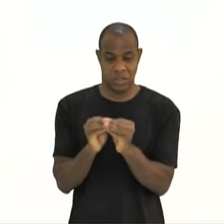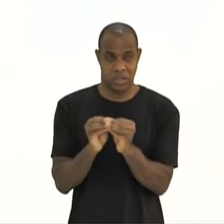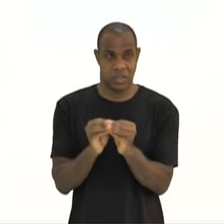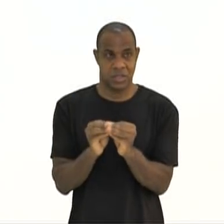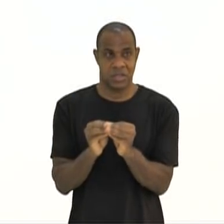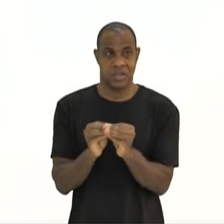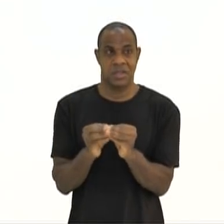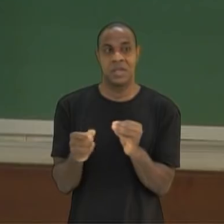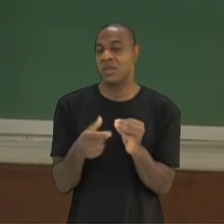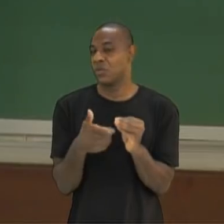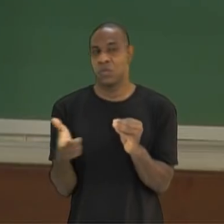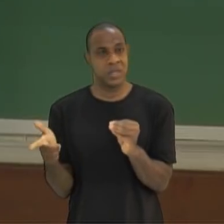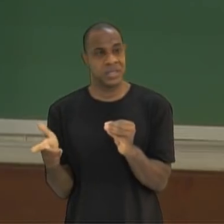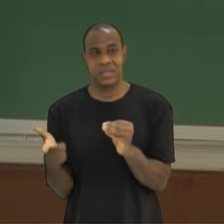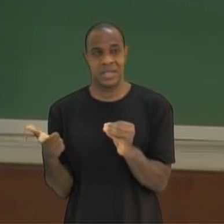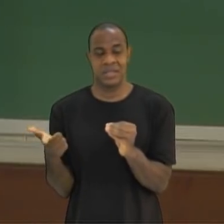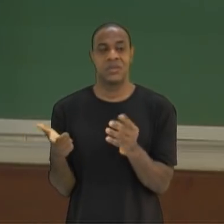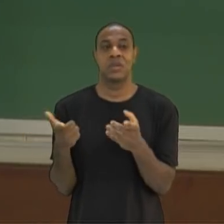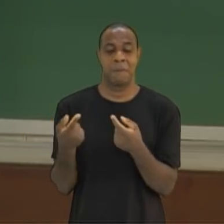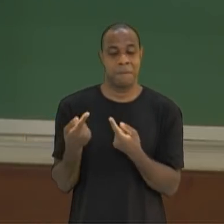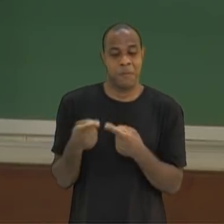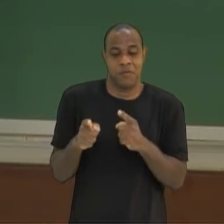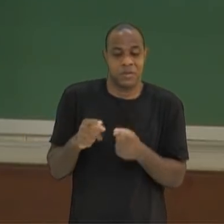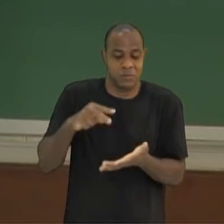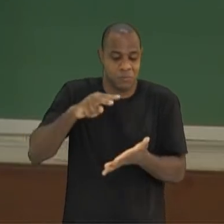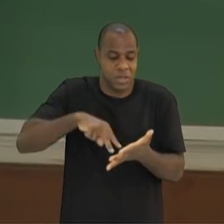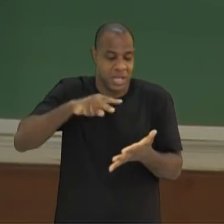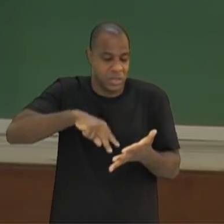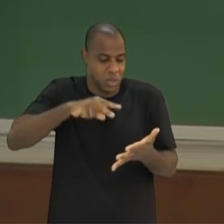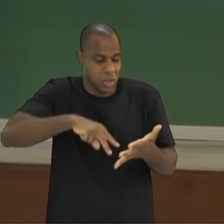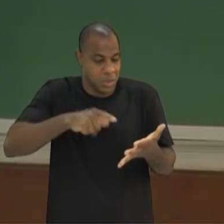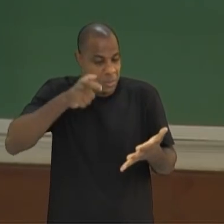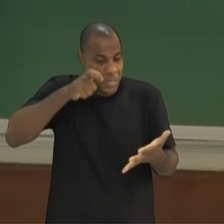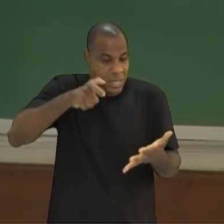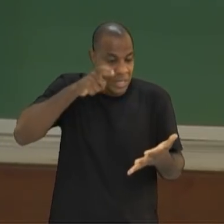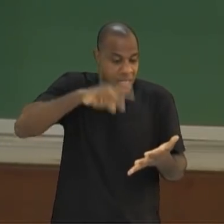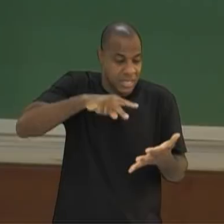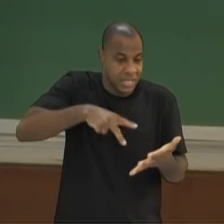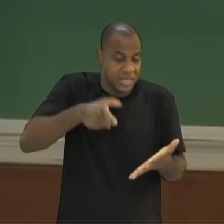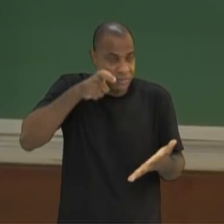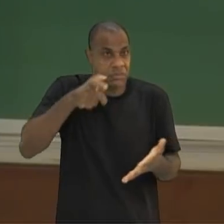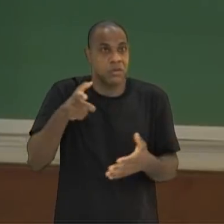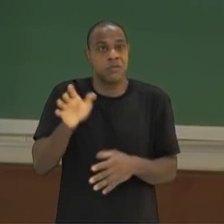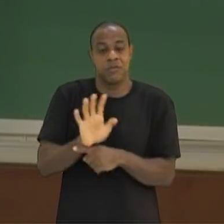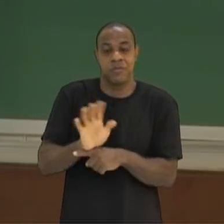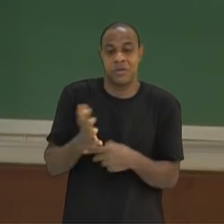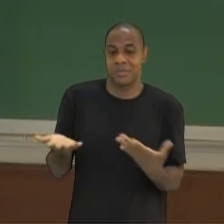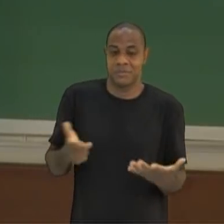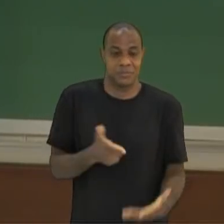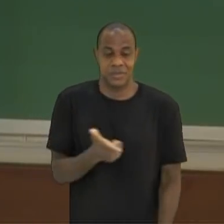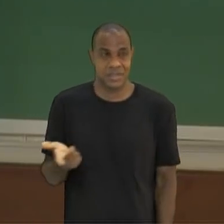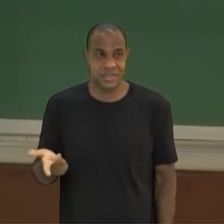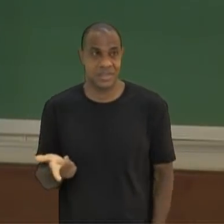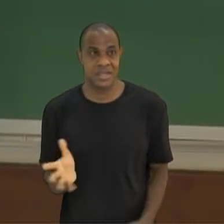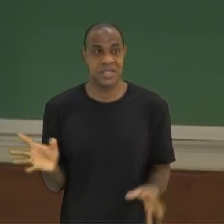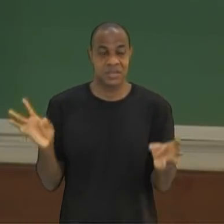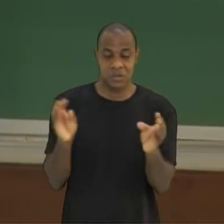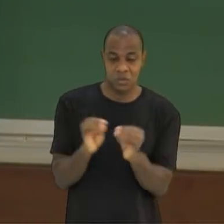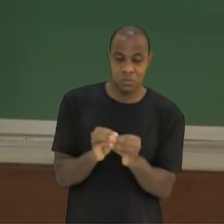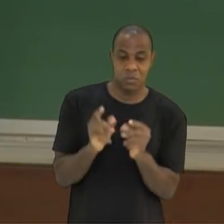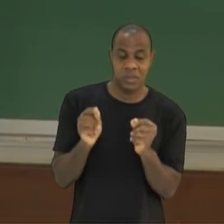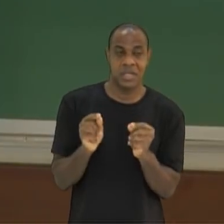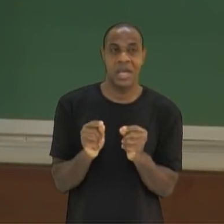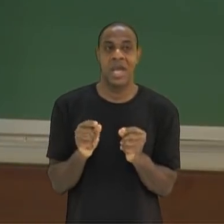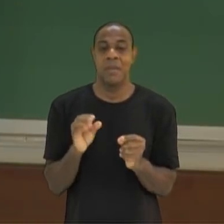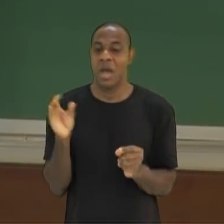há tanta provocação para que o leitor venha a se interessar por assistir o filme, né? O resumo ele traz ali de uma